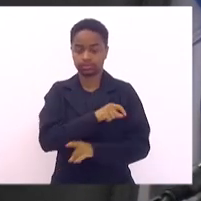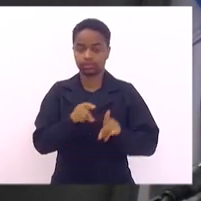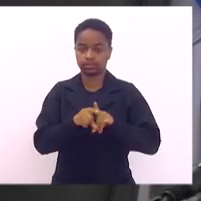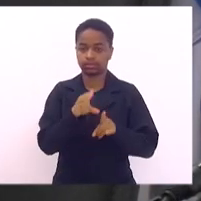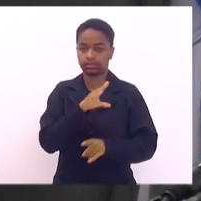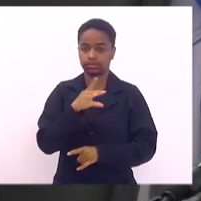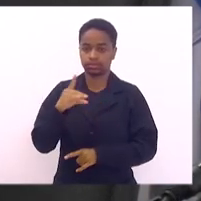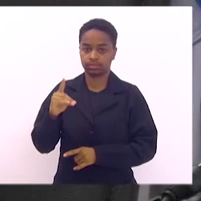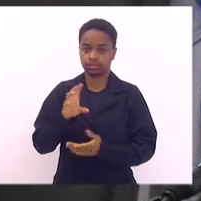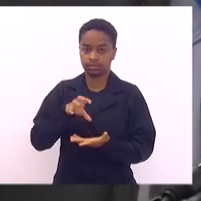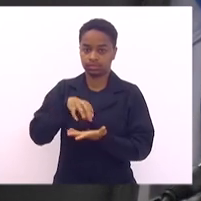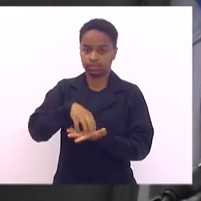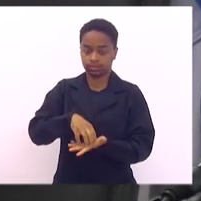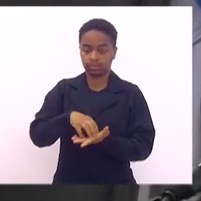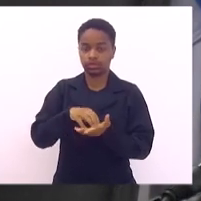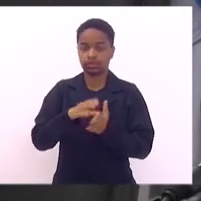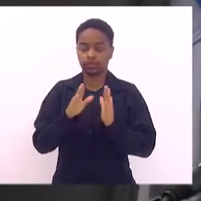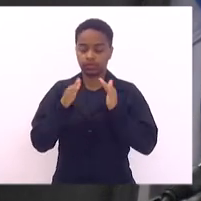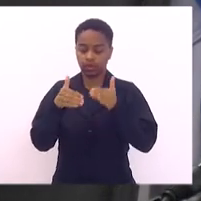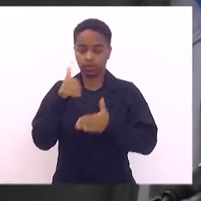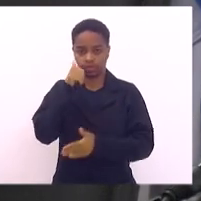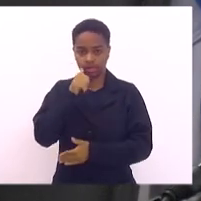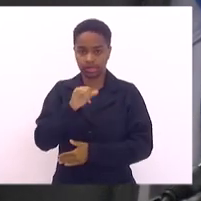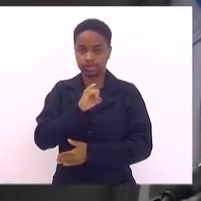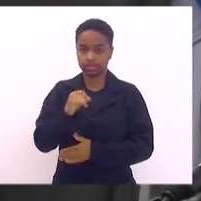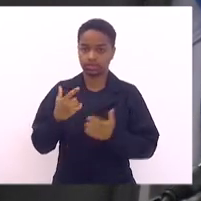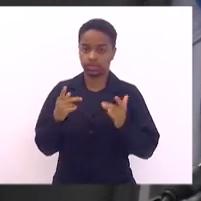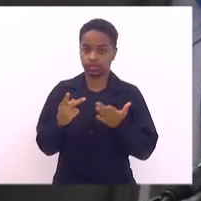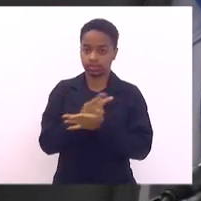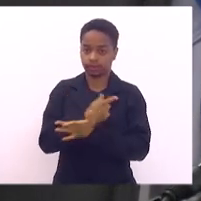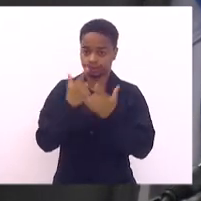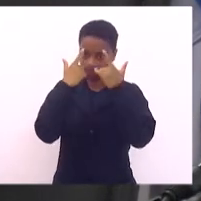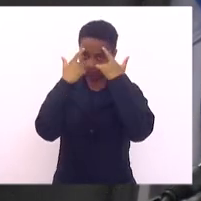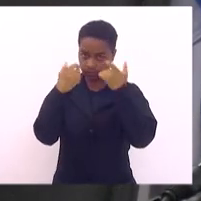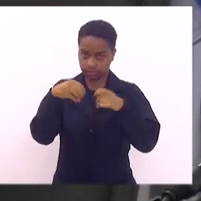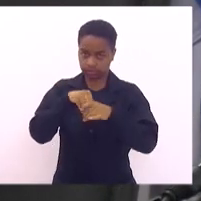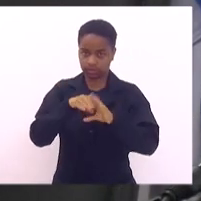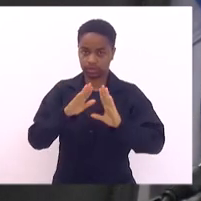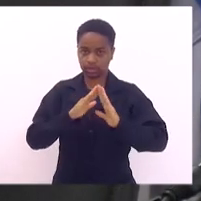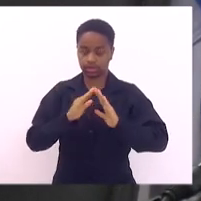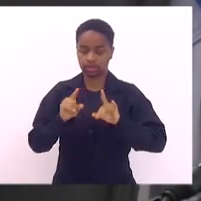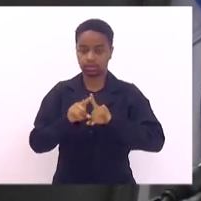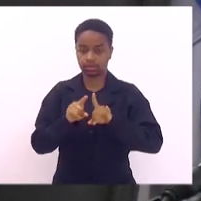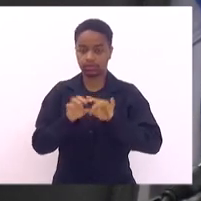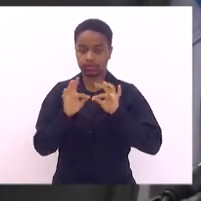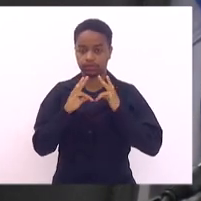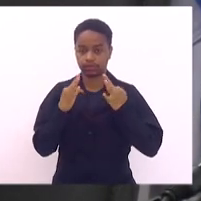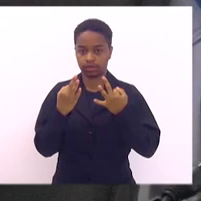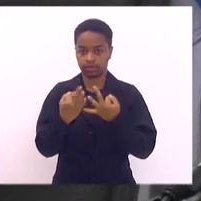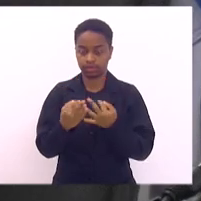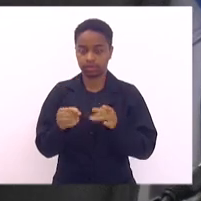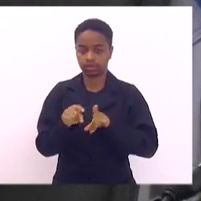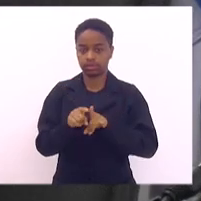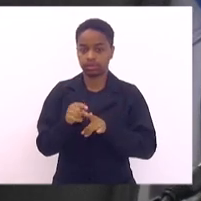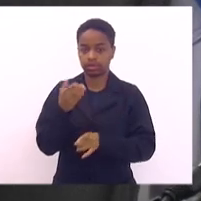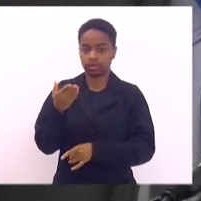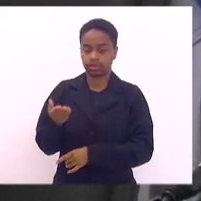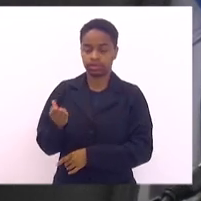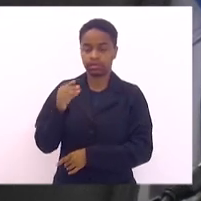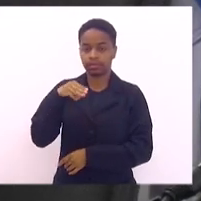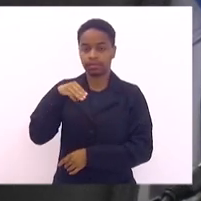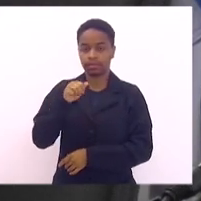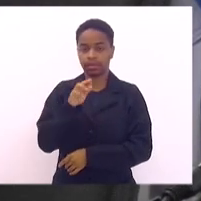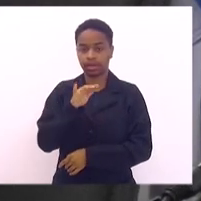Coordenadoria Estadual da Mulher em Situação de Violência Doméstica e Familiar, COEM, e da doutora Mariana